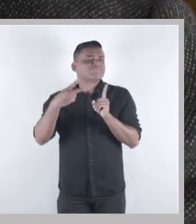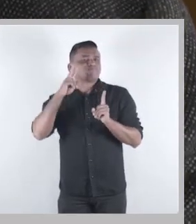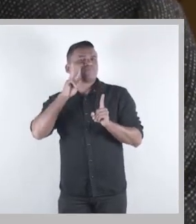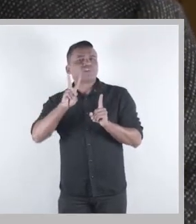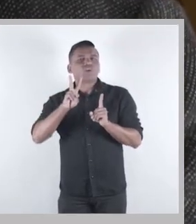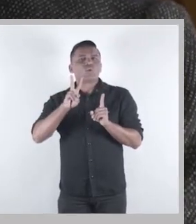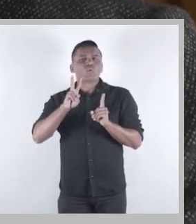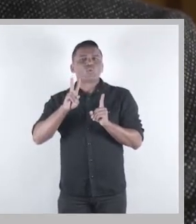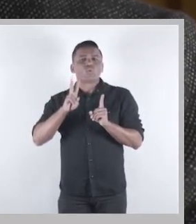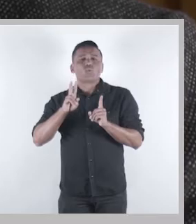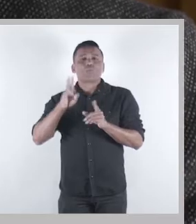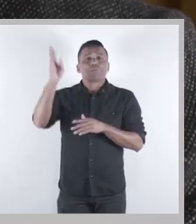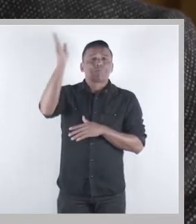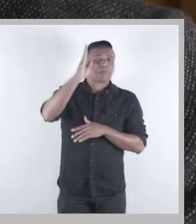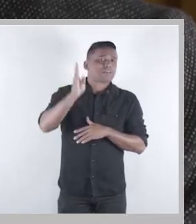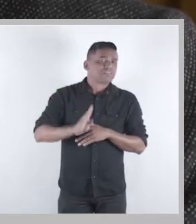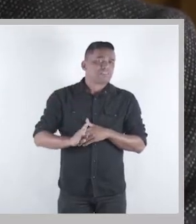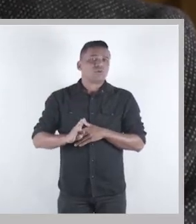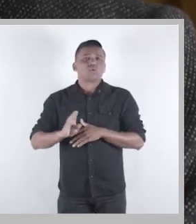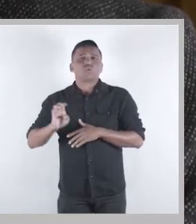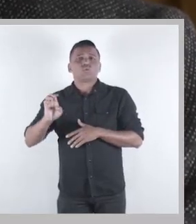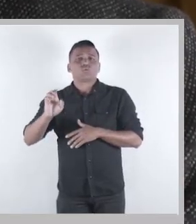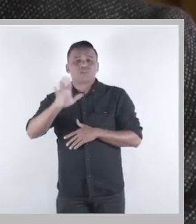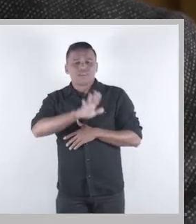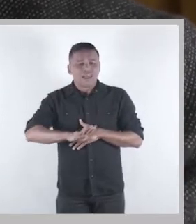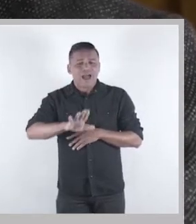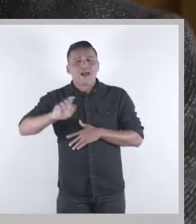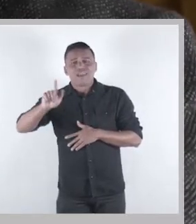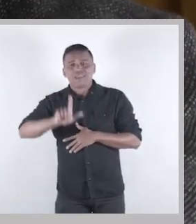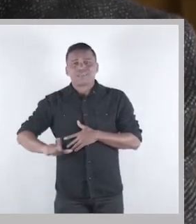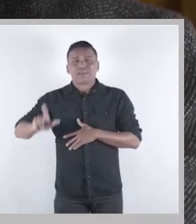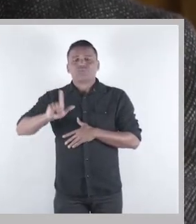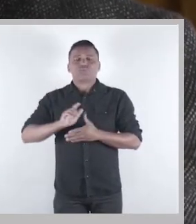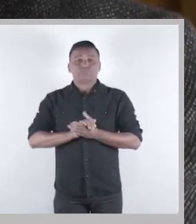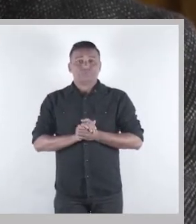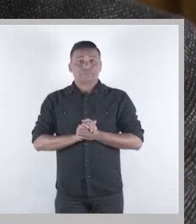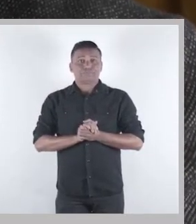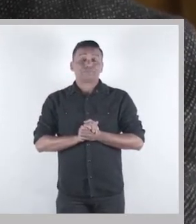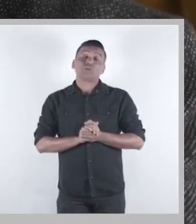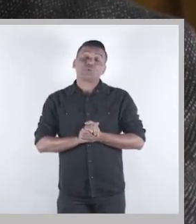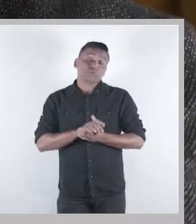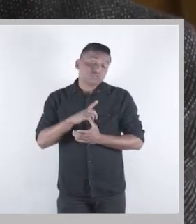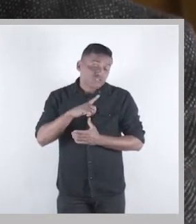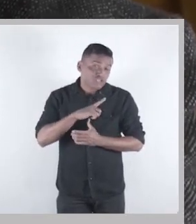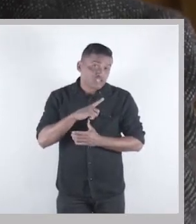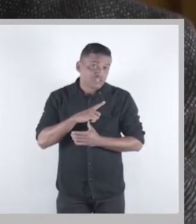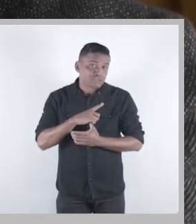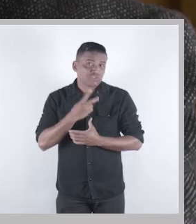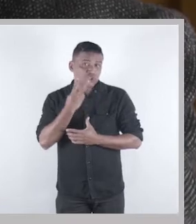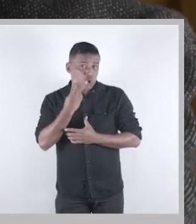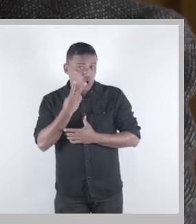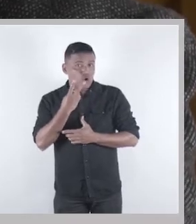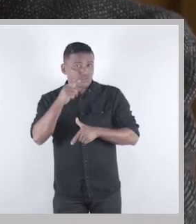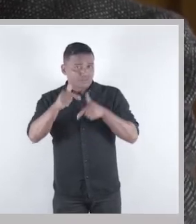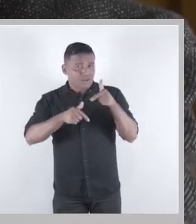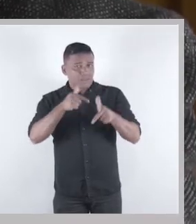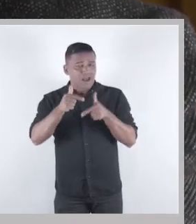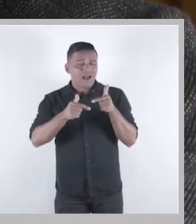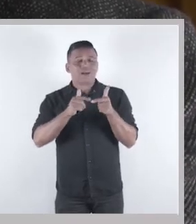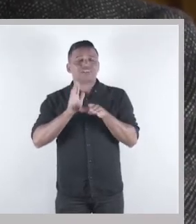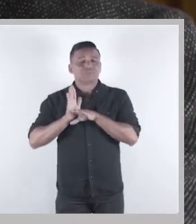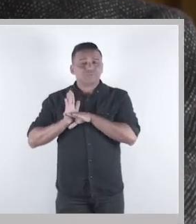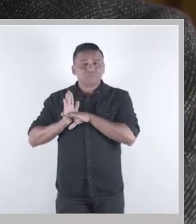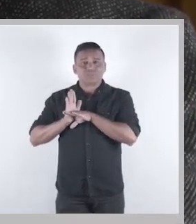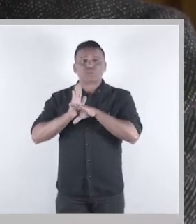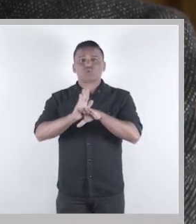então eu tive dois trabalhos que me proporcionaram me aproximar né dessa dessa poesia feita em Belo